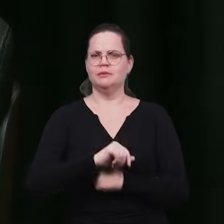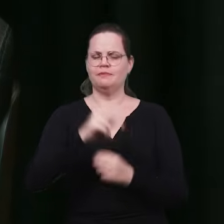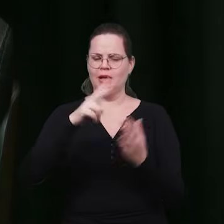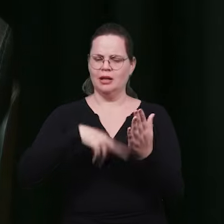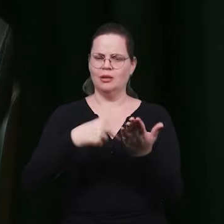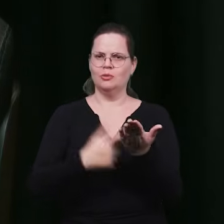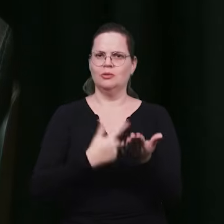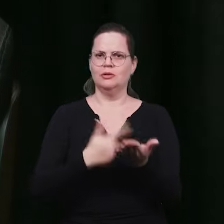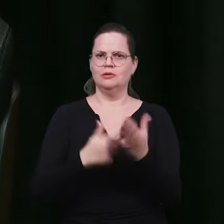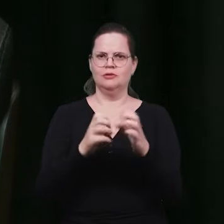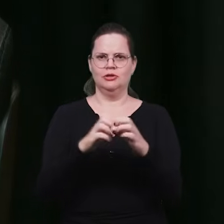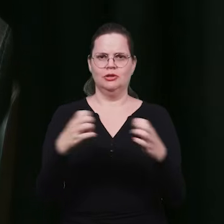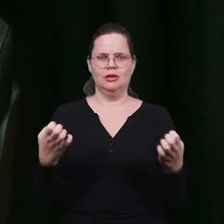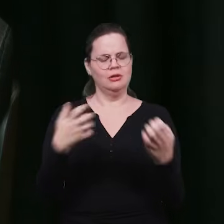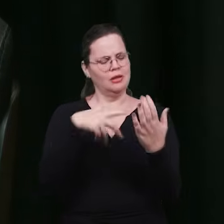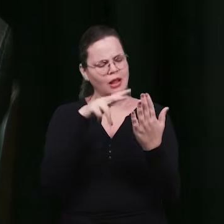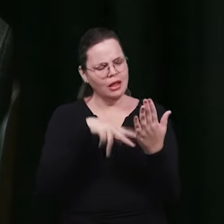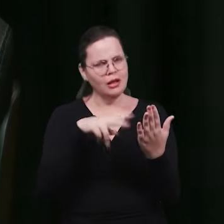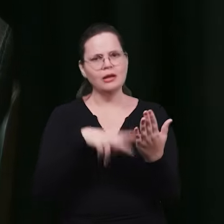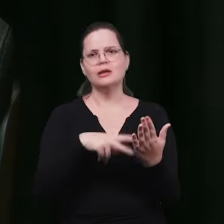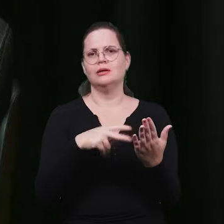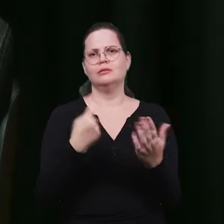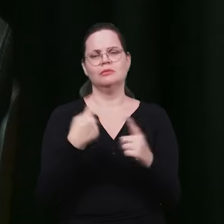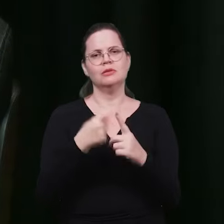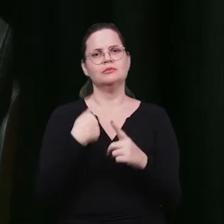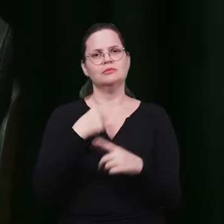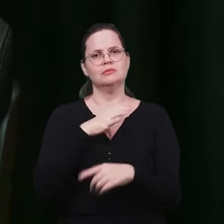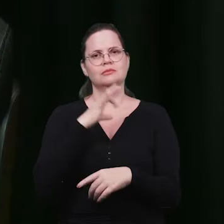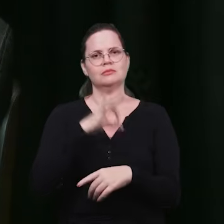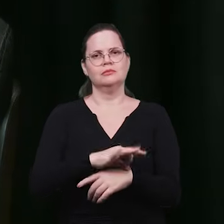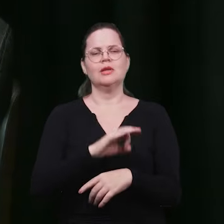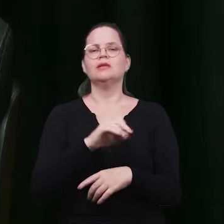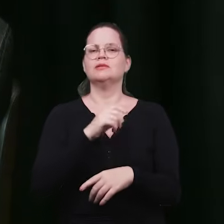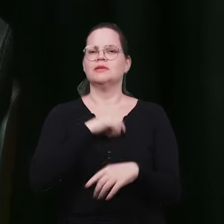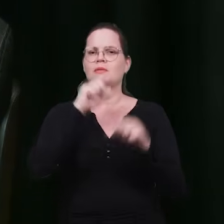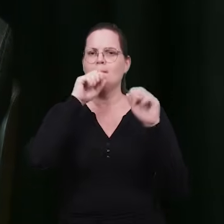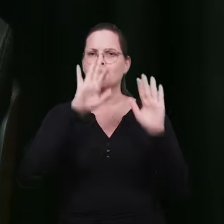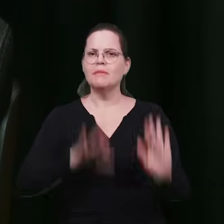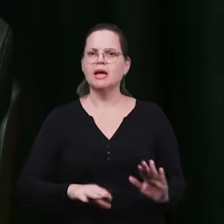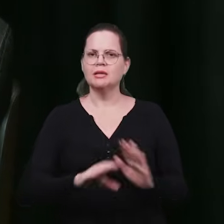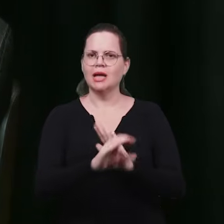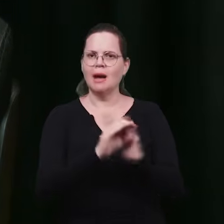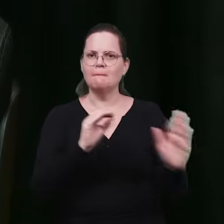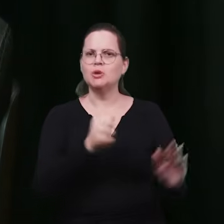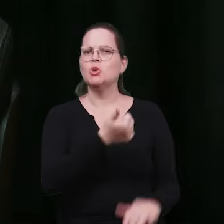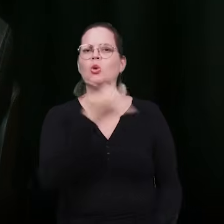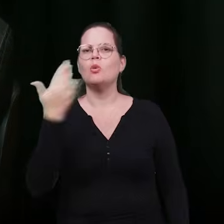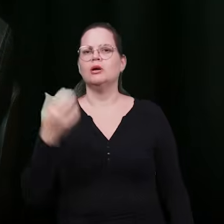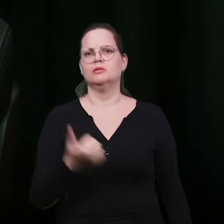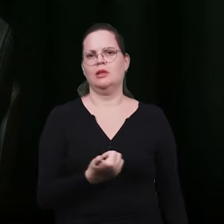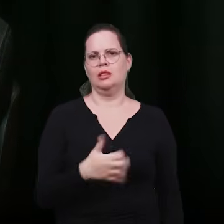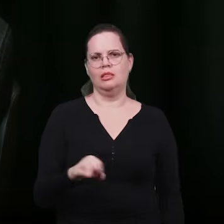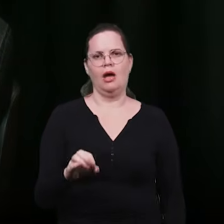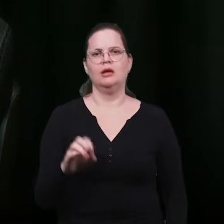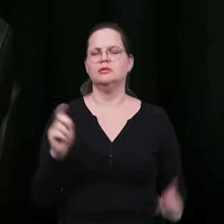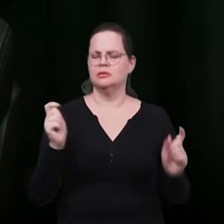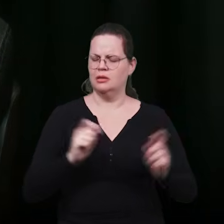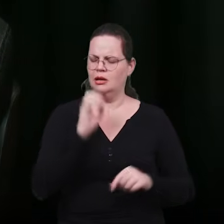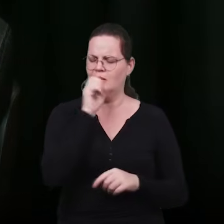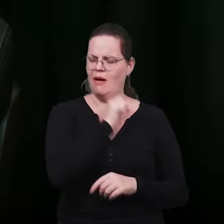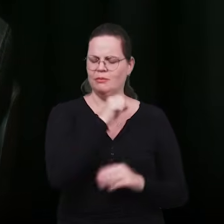livro de Esdras. Esse livro aqui ele tem 10 capítulos, É importante você agora